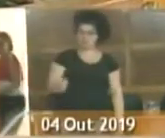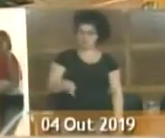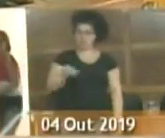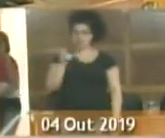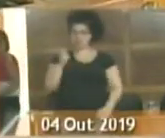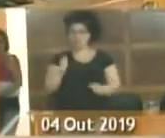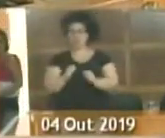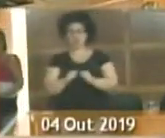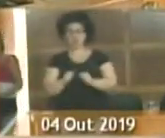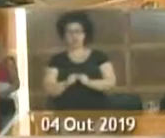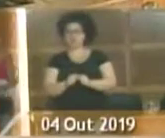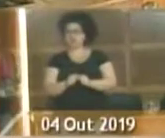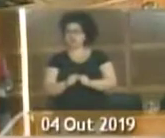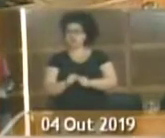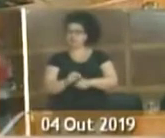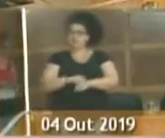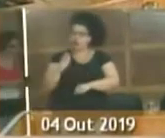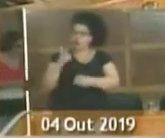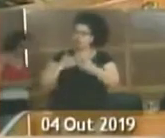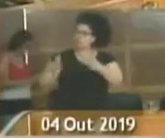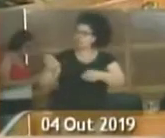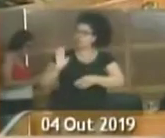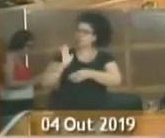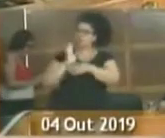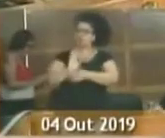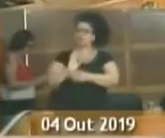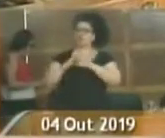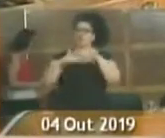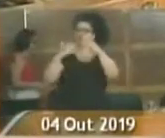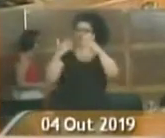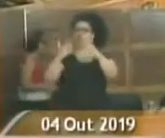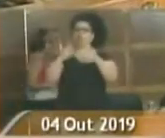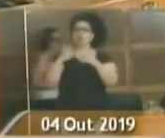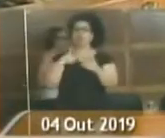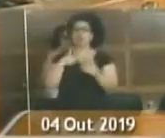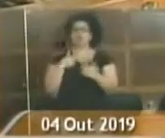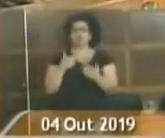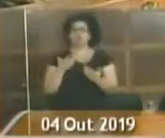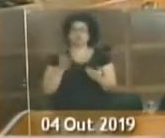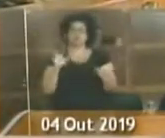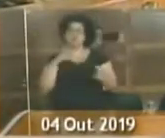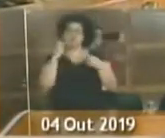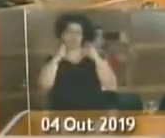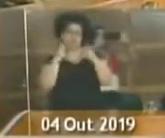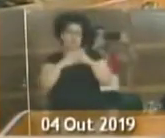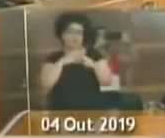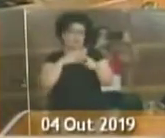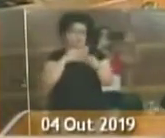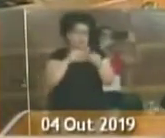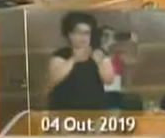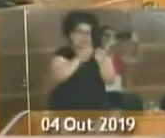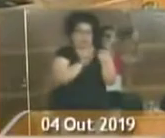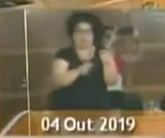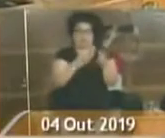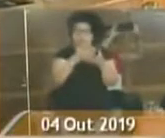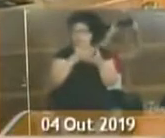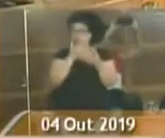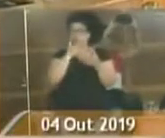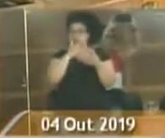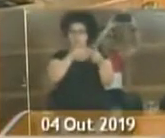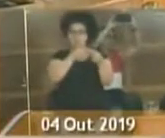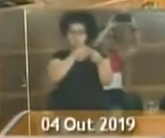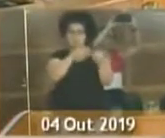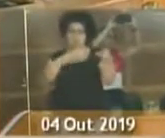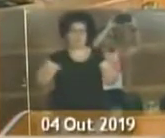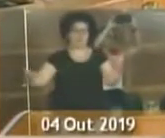podendo fazer mais, né? Eu tenho, assim, não vou falar aqui, porque são inúmeras, mas,